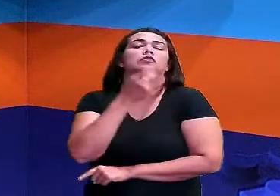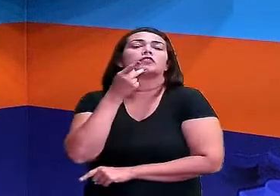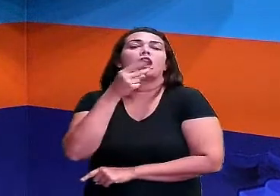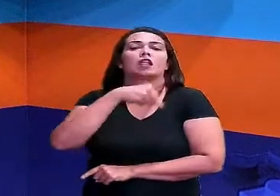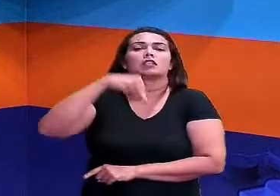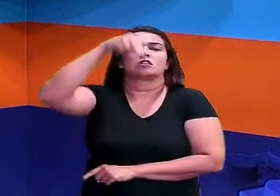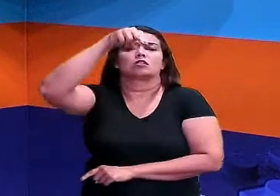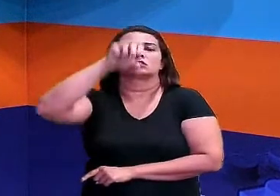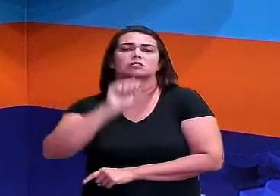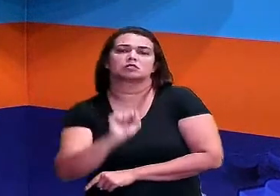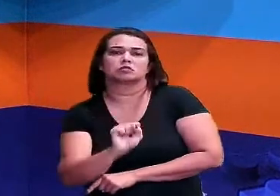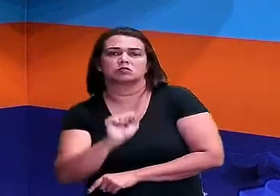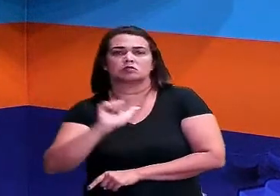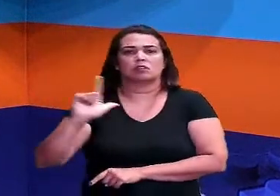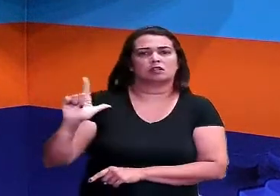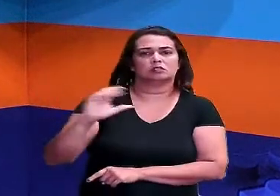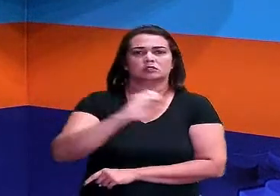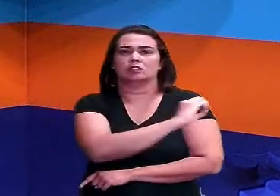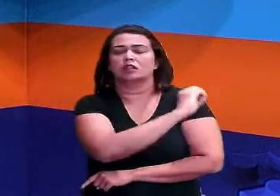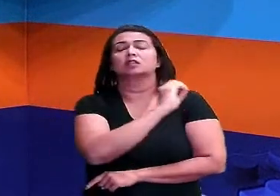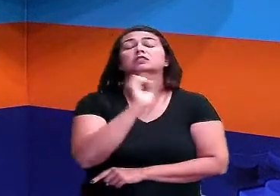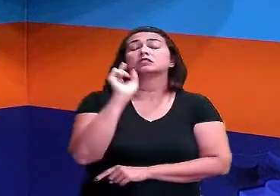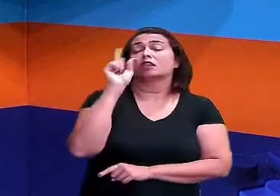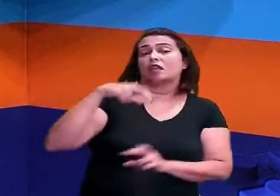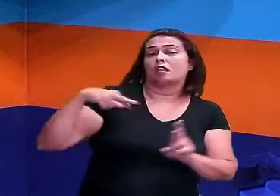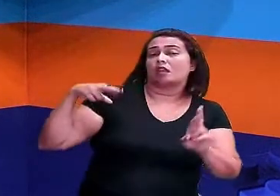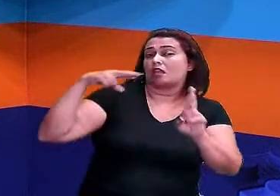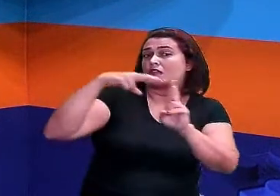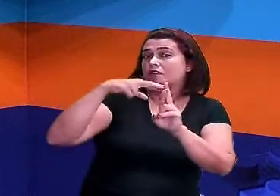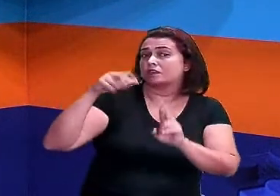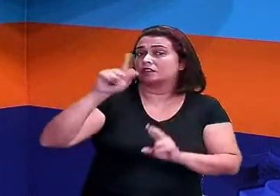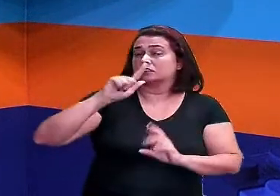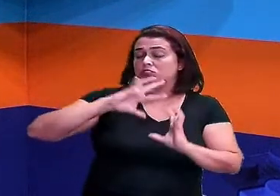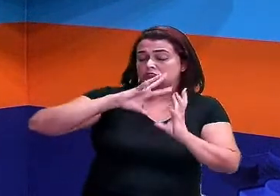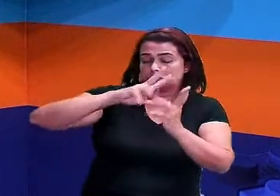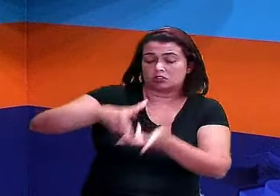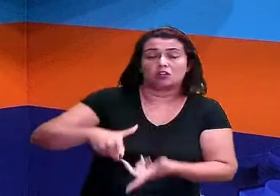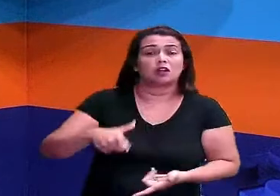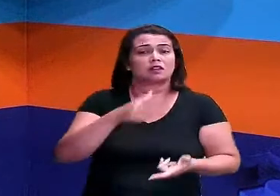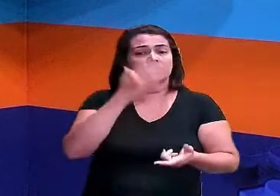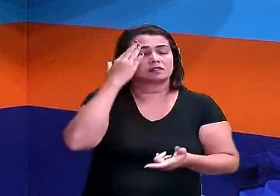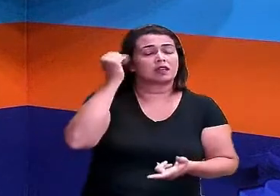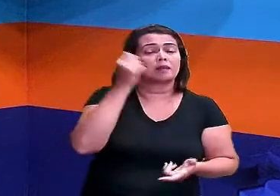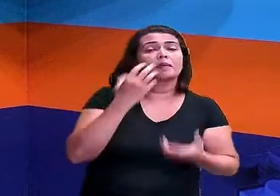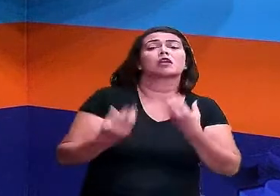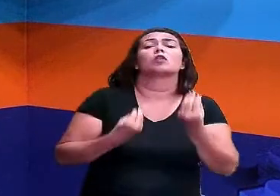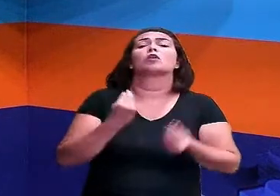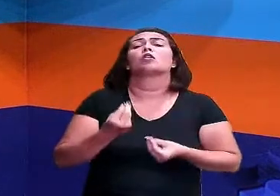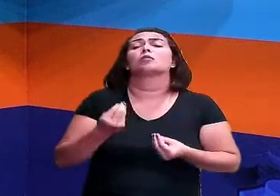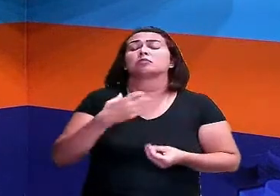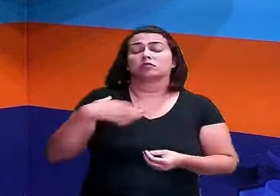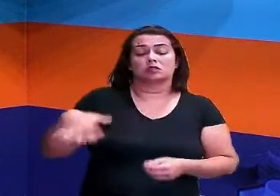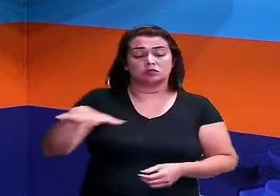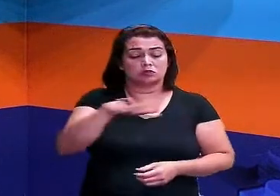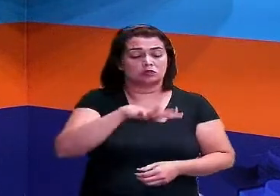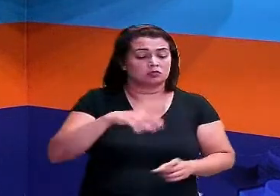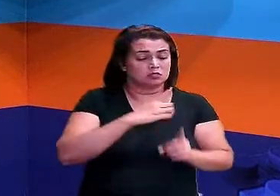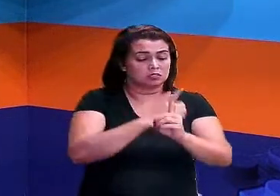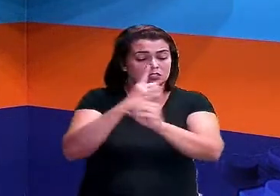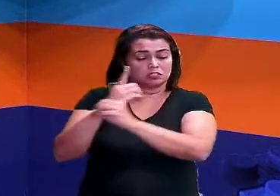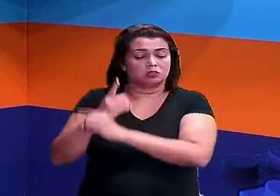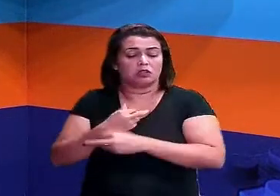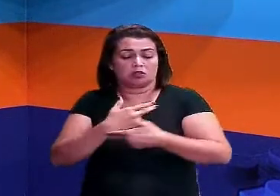norte, sul, é uma referência, essa referência geográfica é muito importante, de você saber se orientar, não só se orientar, mas